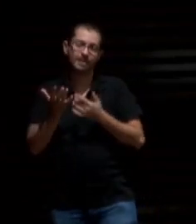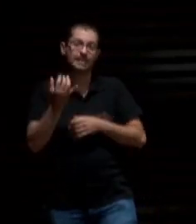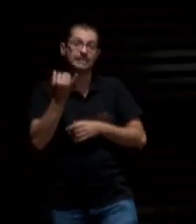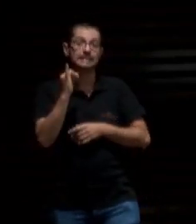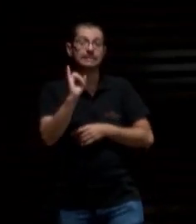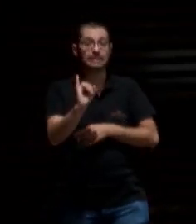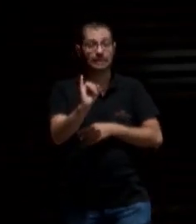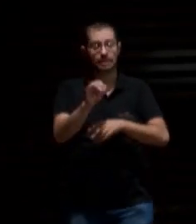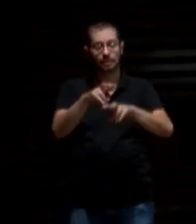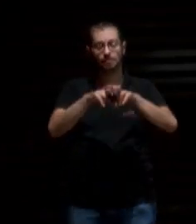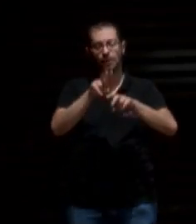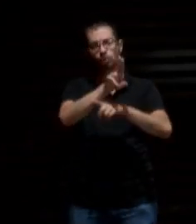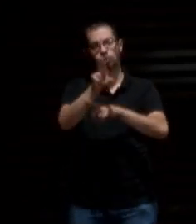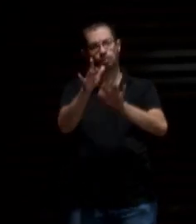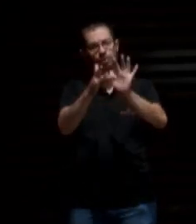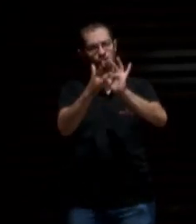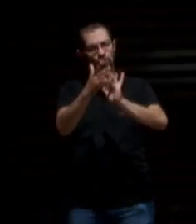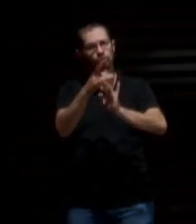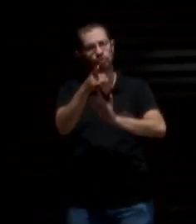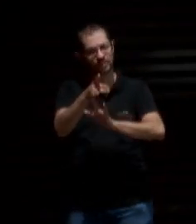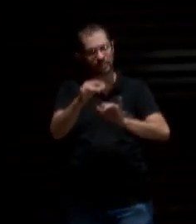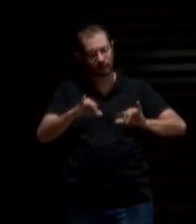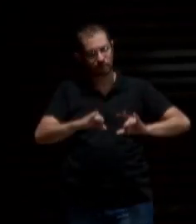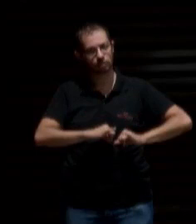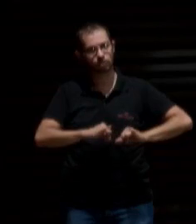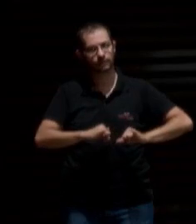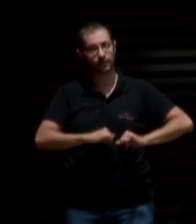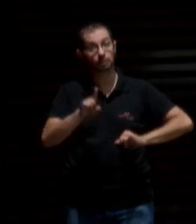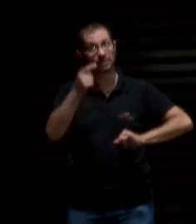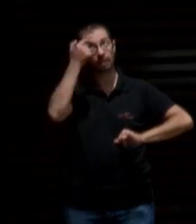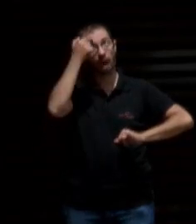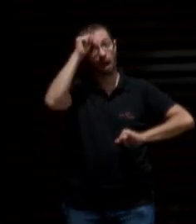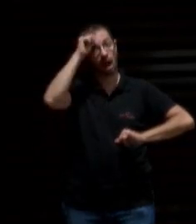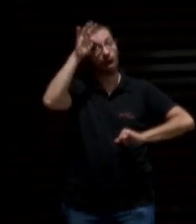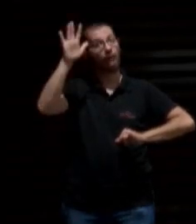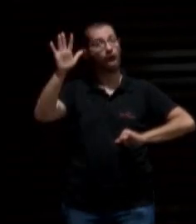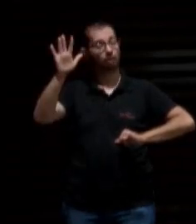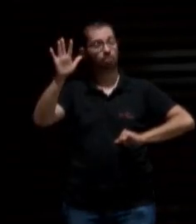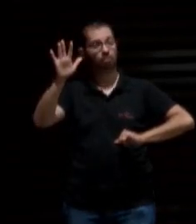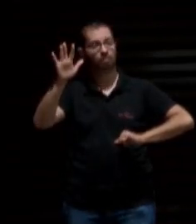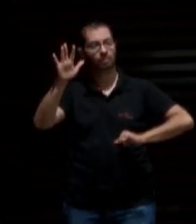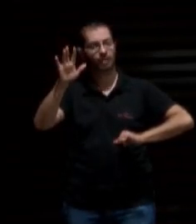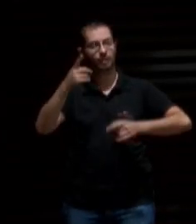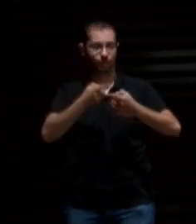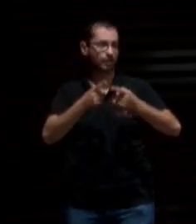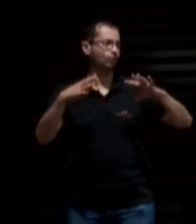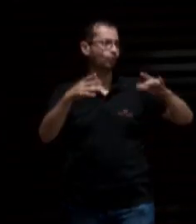nome de Cristo você está sofrendo. Tem que estar claro, amados. Ok? Porque todo mundo aqui está